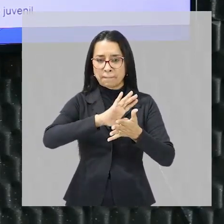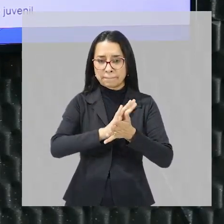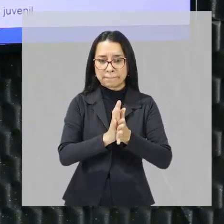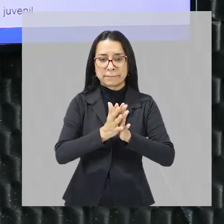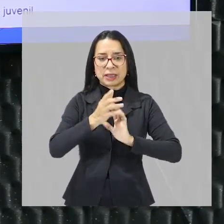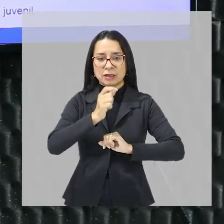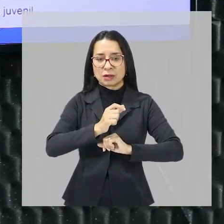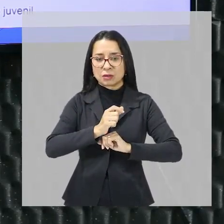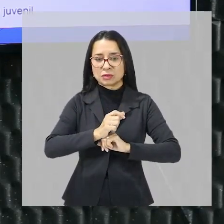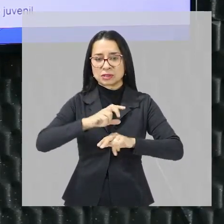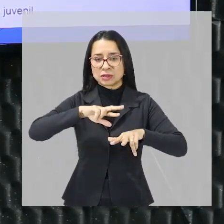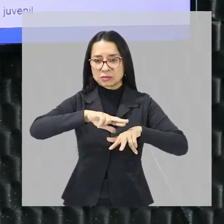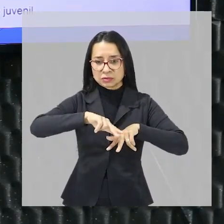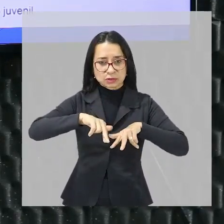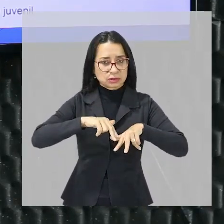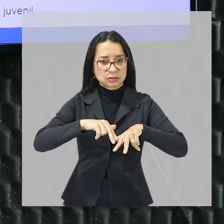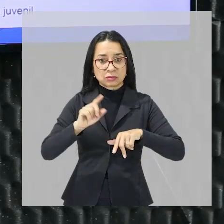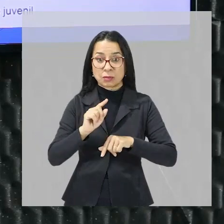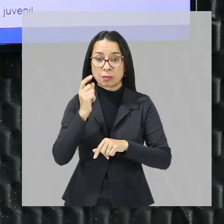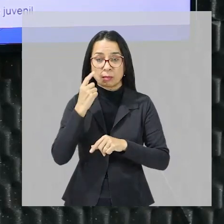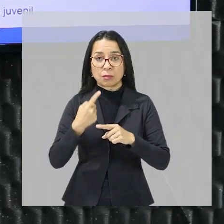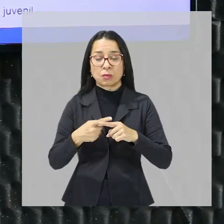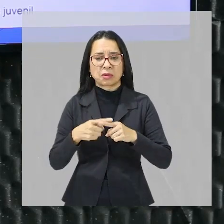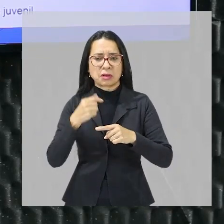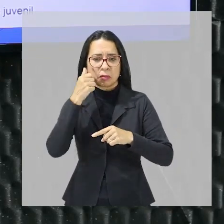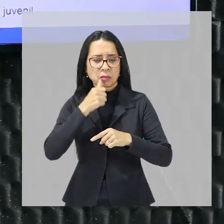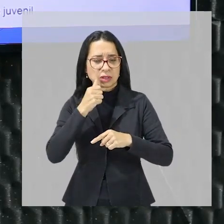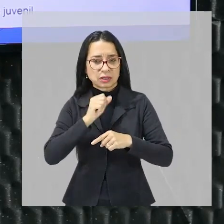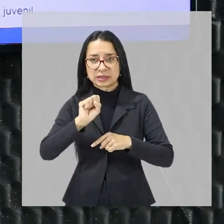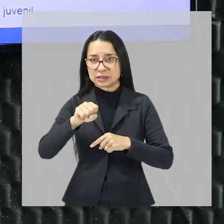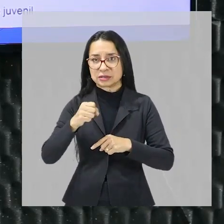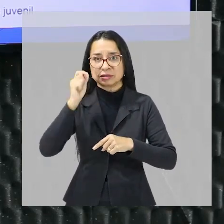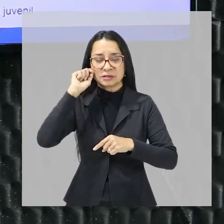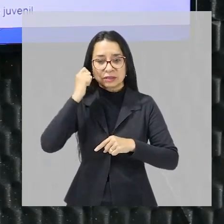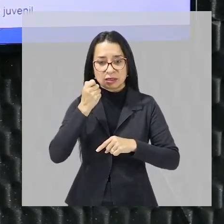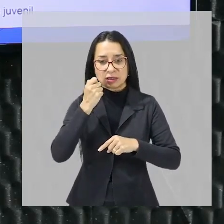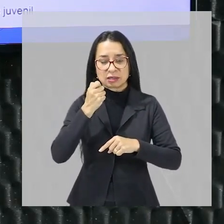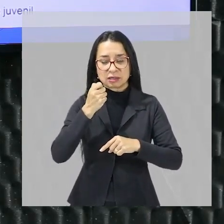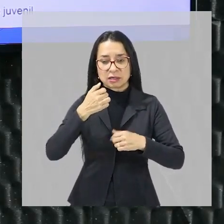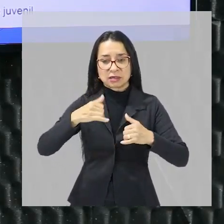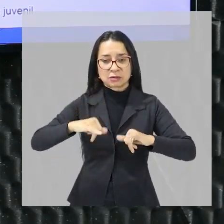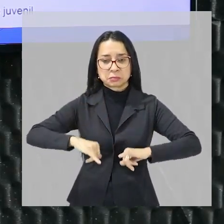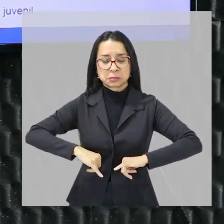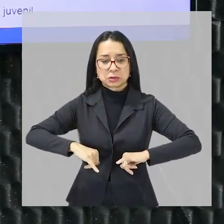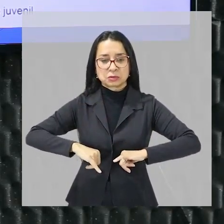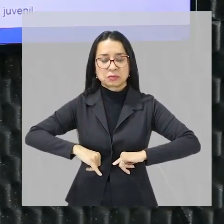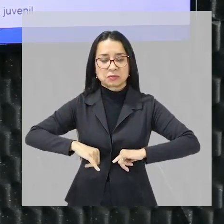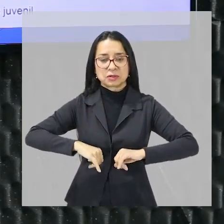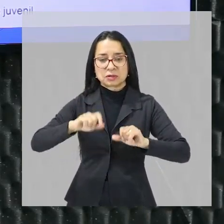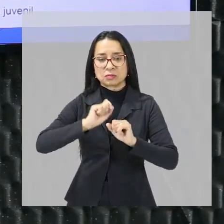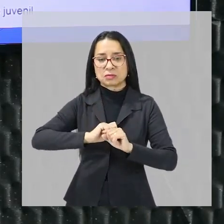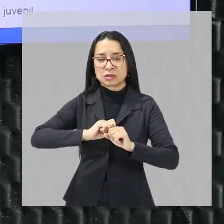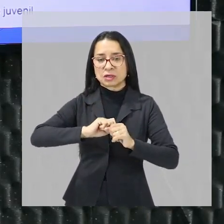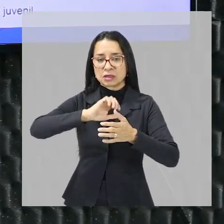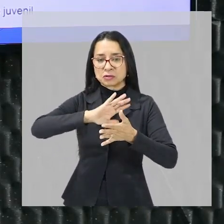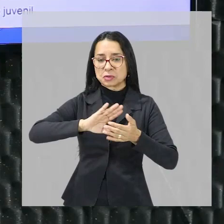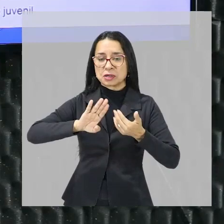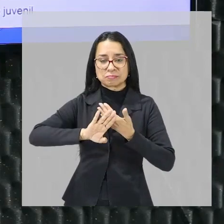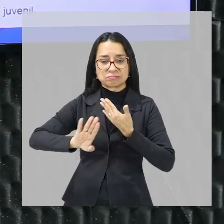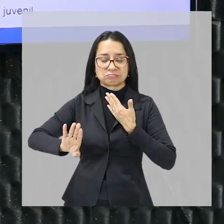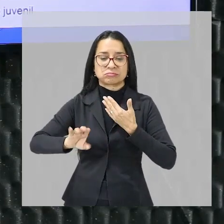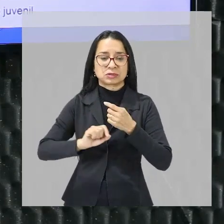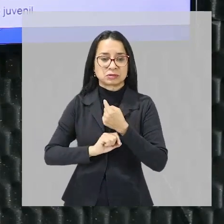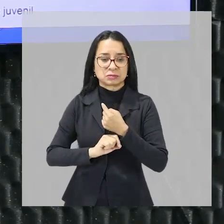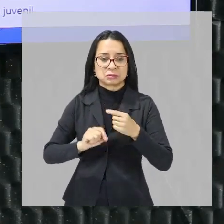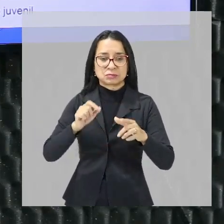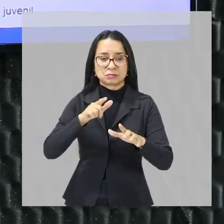mulher, mas é porque ela era negra que ela sofria discriminação. Nesse caso, a questão racial supera a de gênero. Deflagração